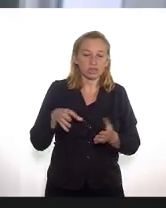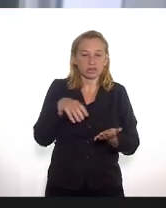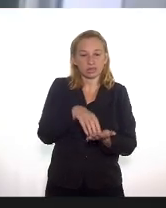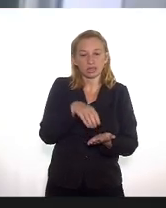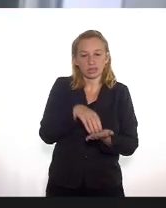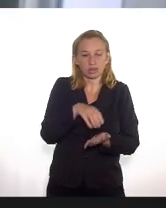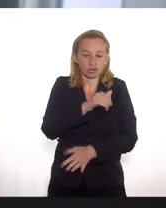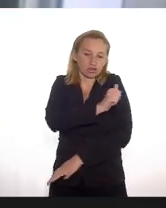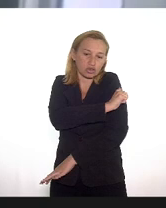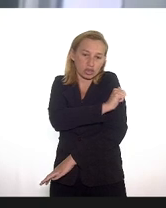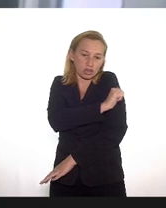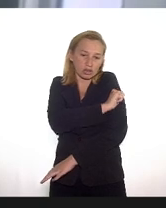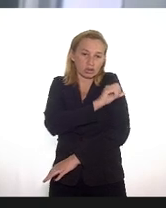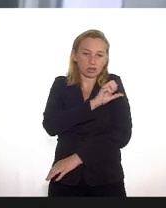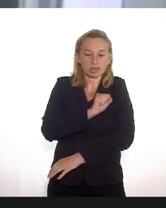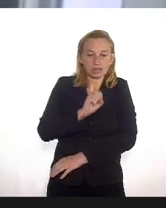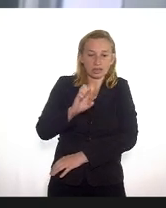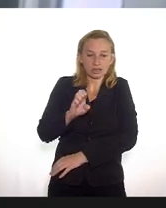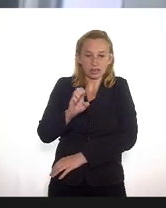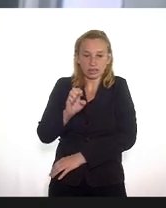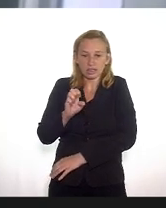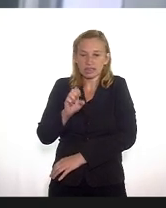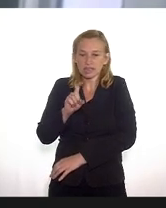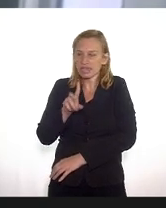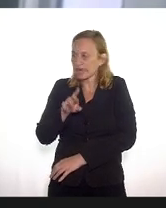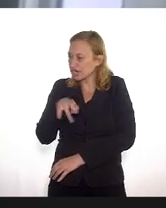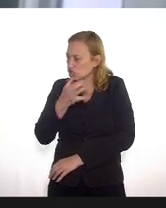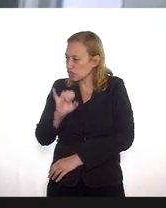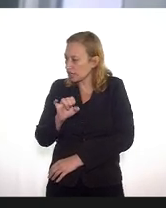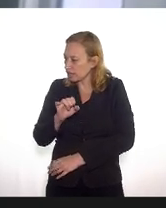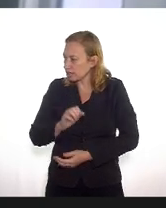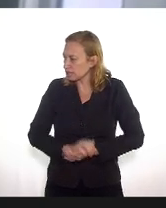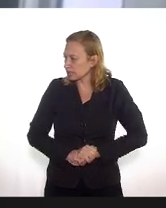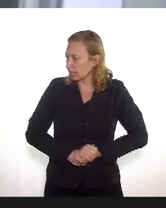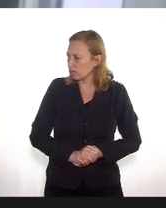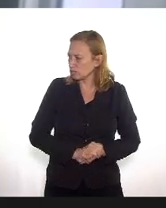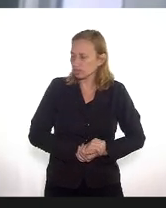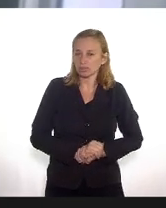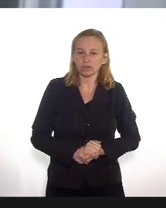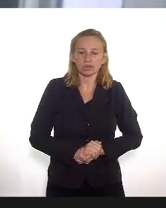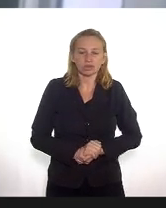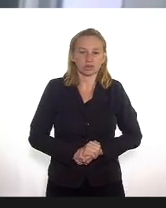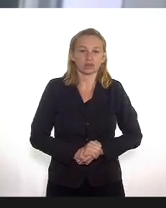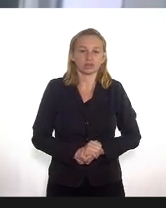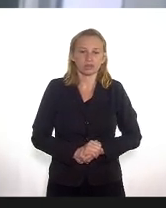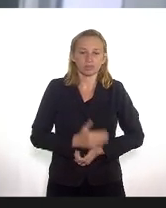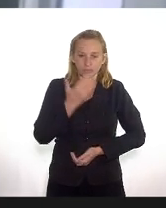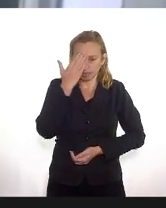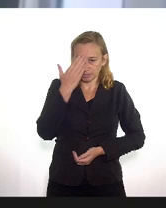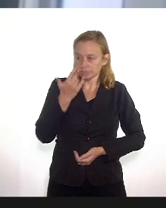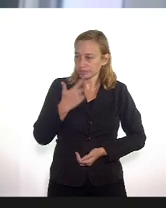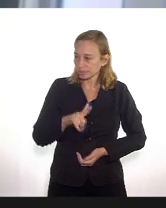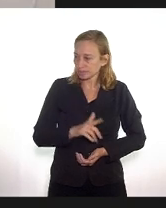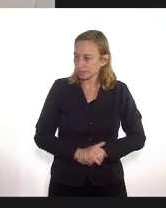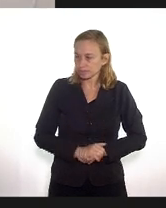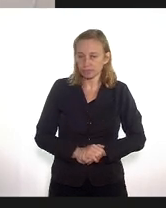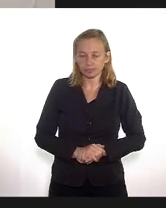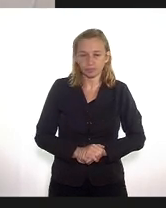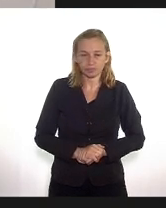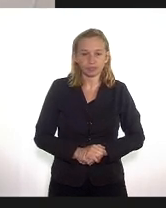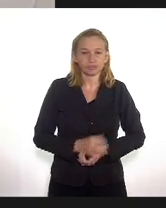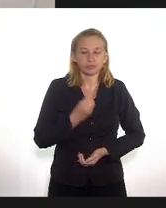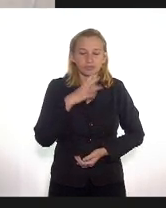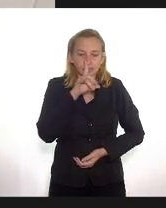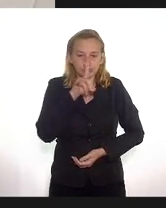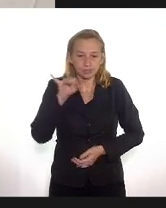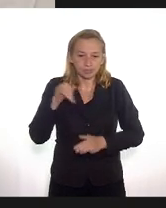Estudantes do CEDERJ. Bruno Messias tem a palavra. Obrigado por sua presença mais uma vez. Obrigado, bom dia a todos